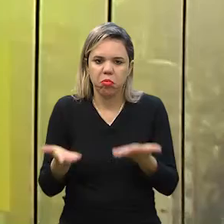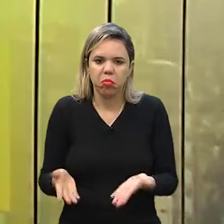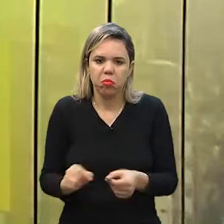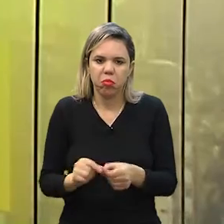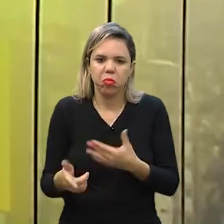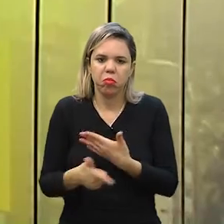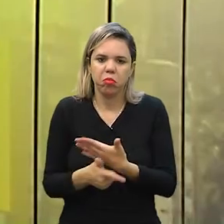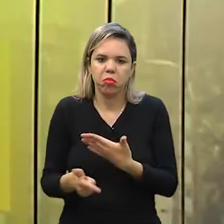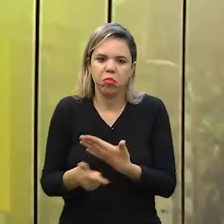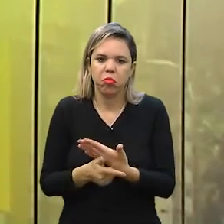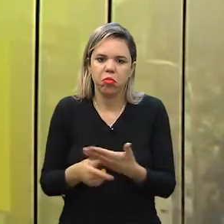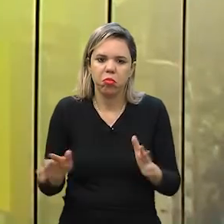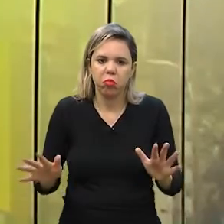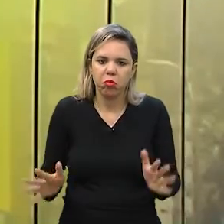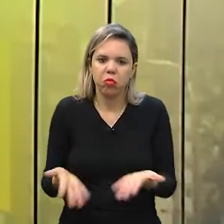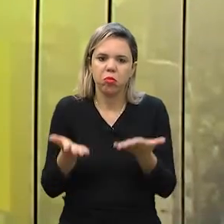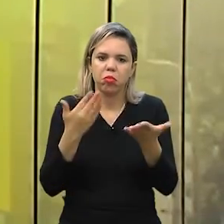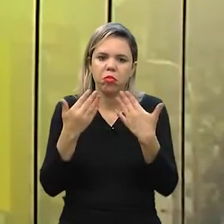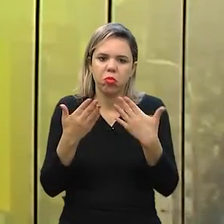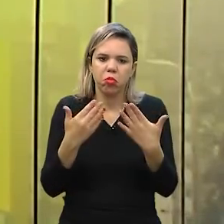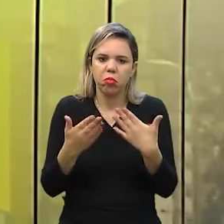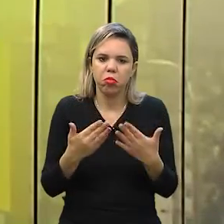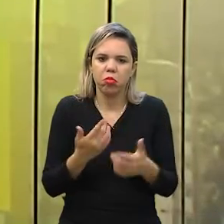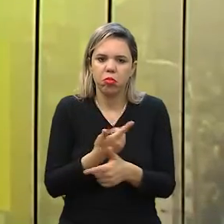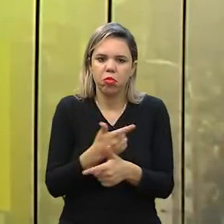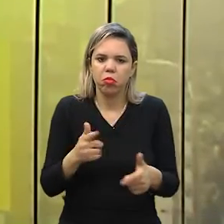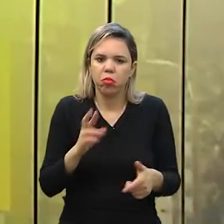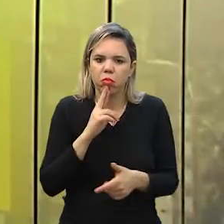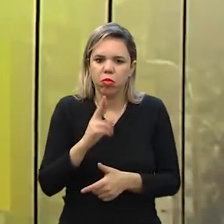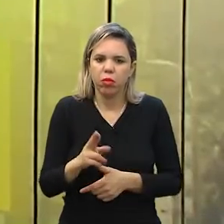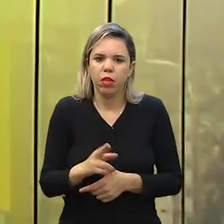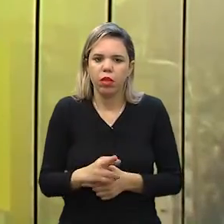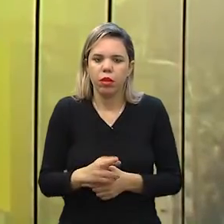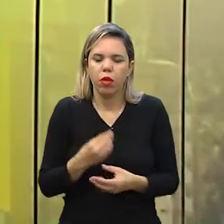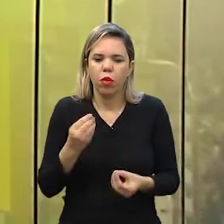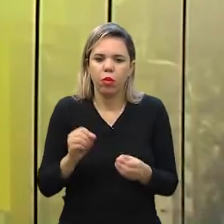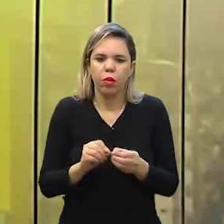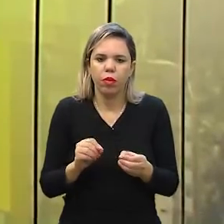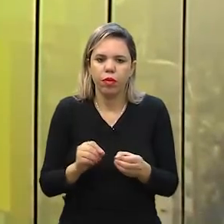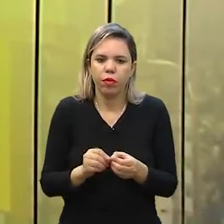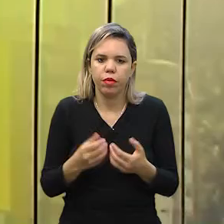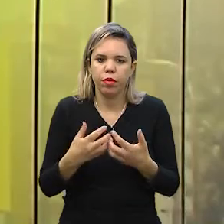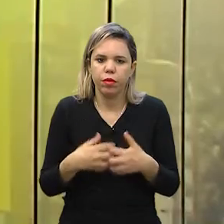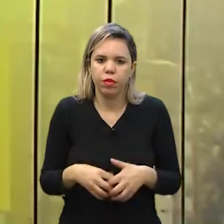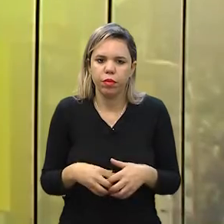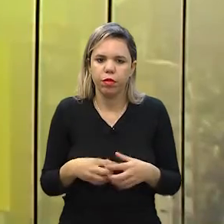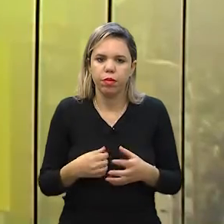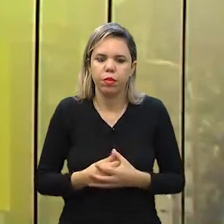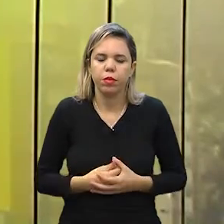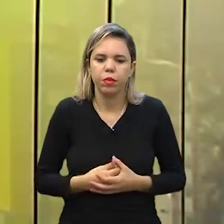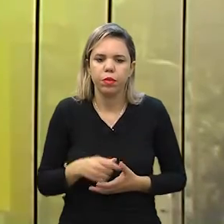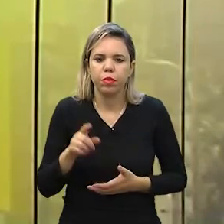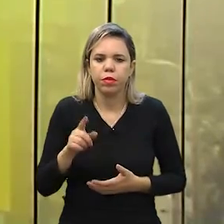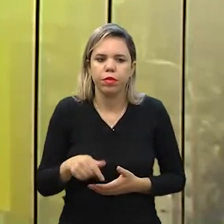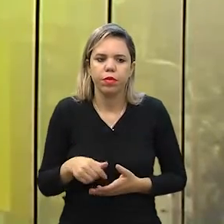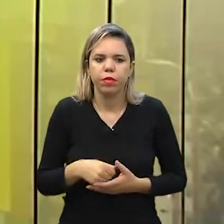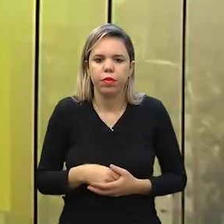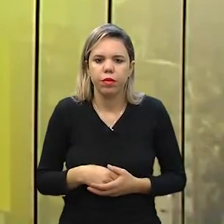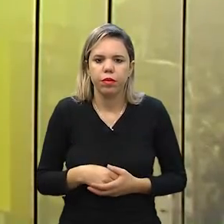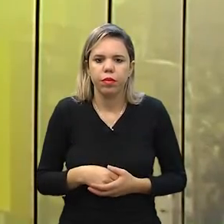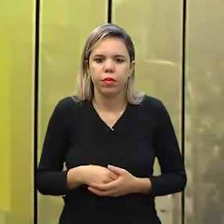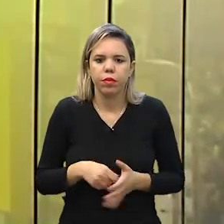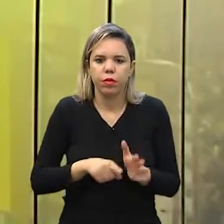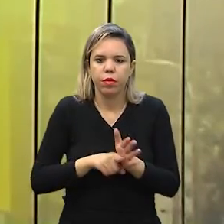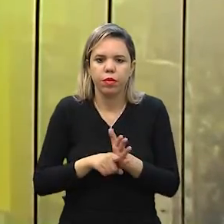fazer um papel importante de promover um debate, né? A gente não tem a resposta de como vai ficar essa situação, mas enquanto isso, você